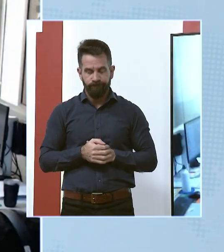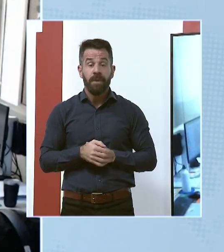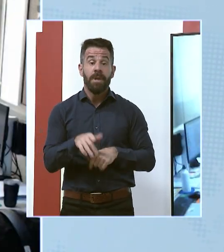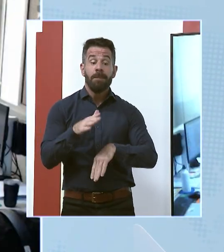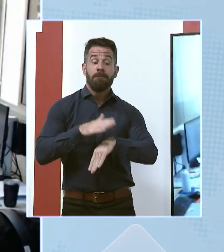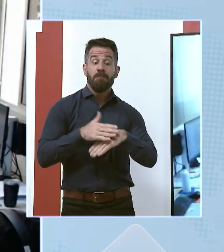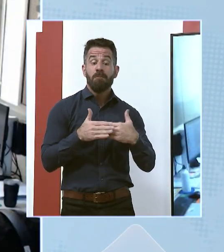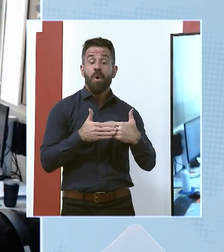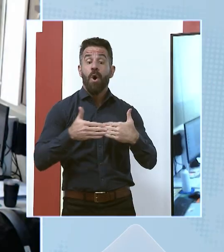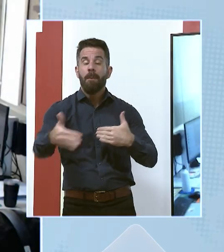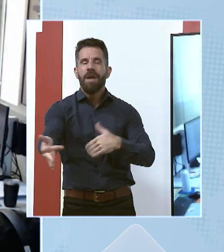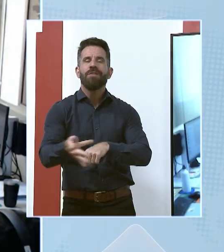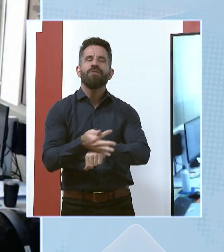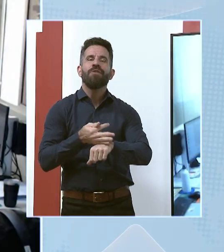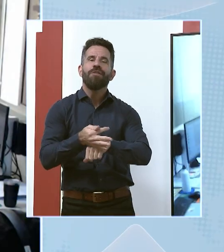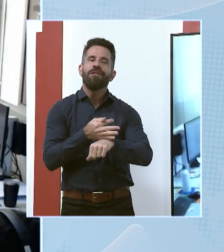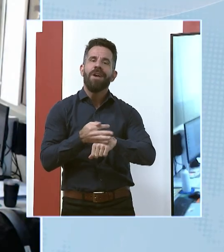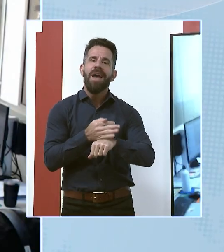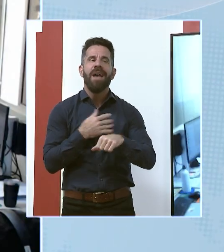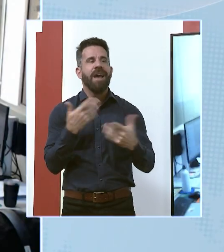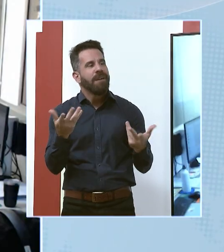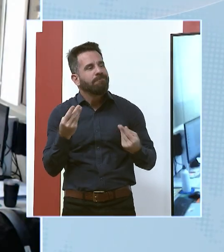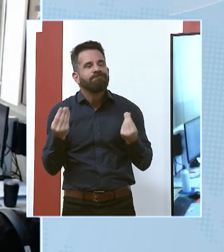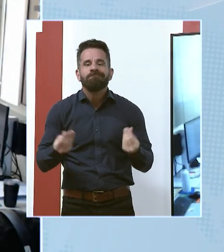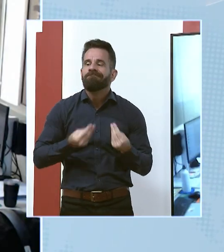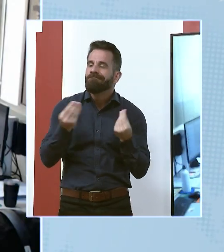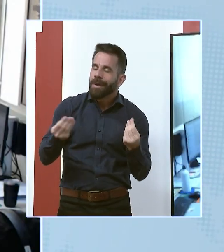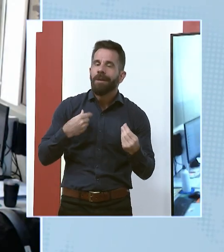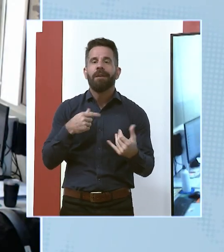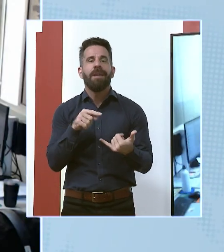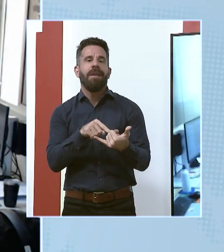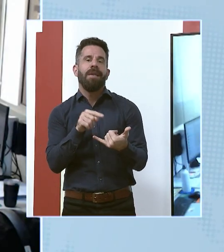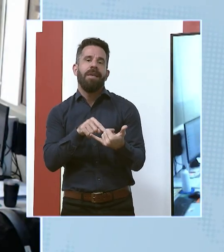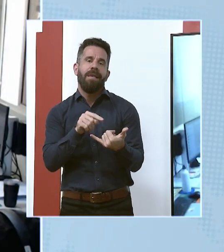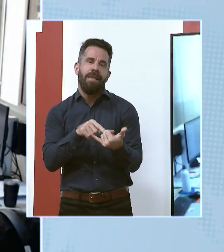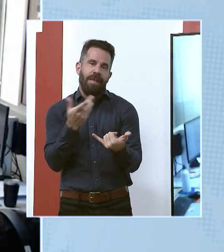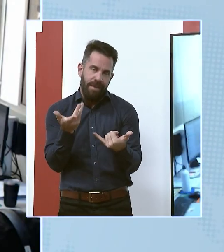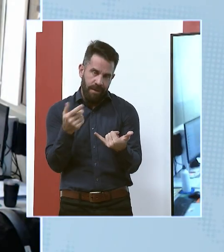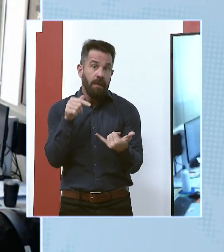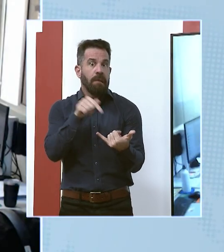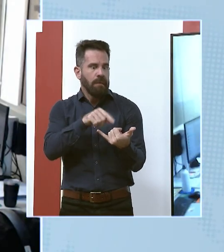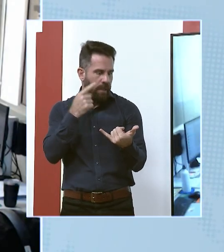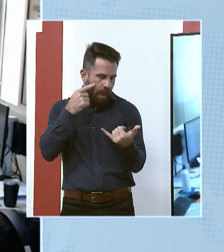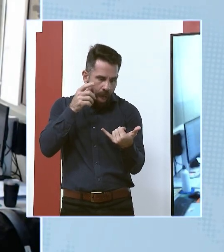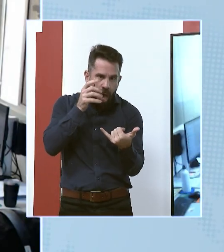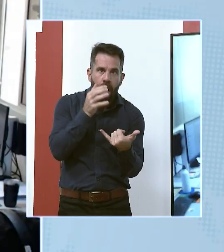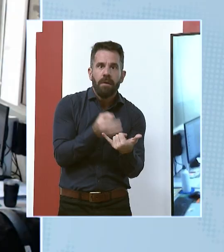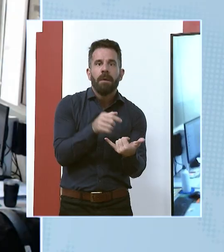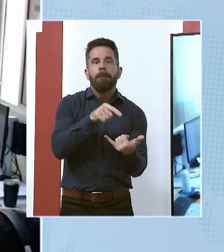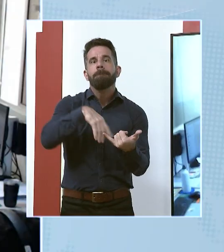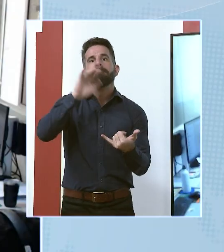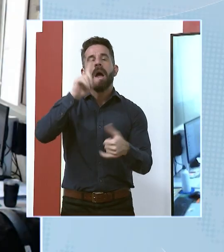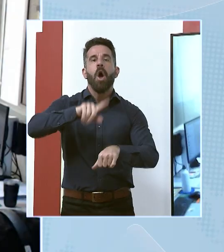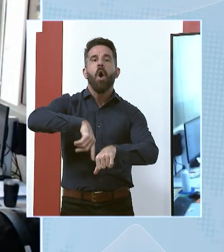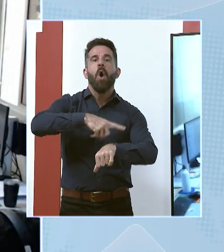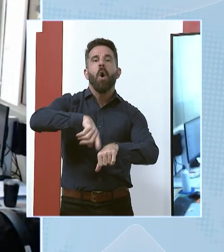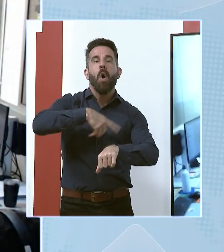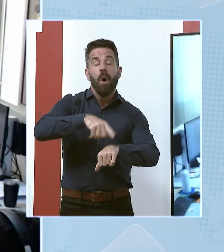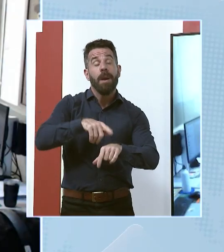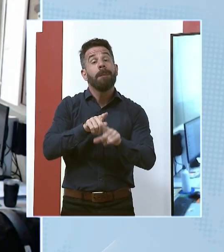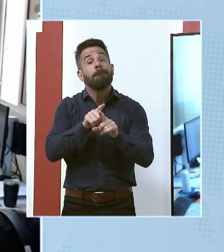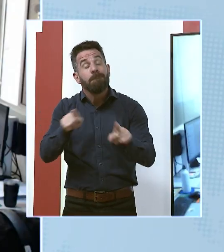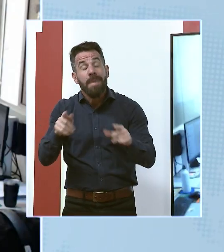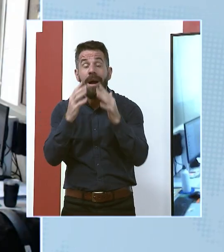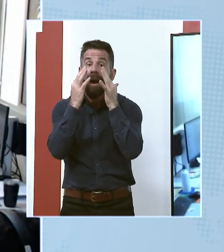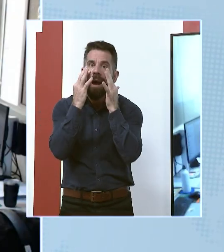esse período de maior ócio, né, nas férias. E é por isso que a atenção deve ser redobrada para evitar que as crianças e adolescentes sejam vítimas de